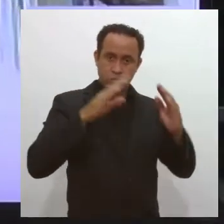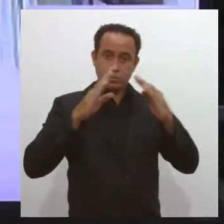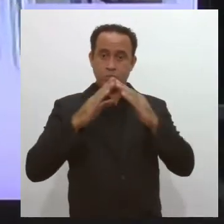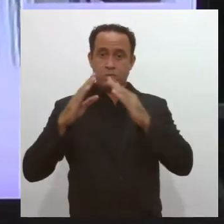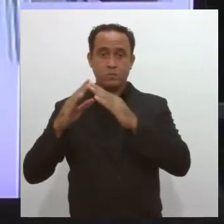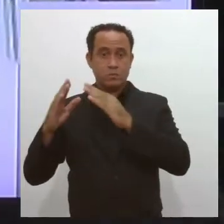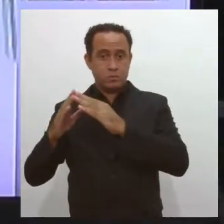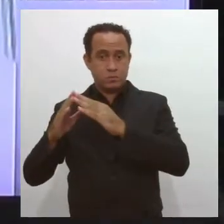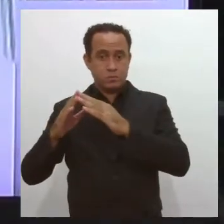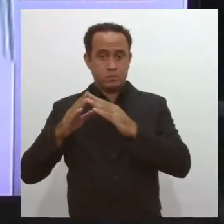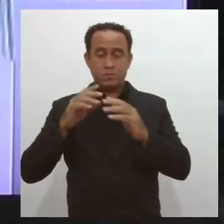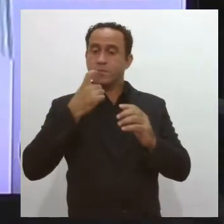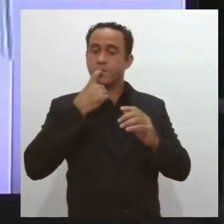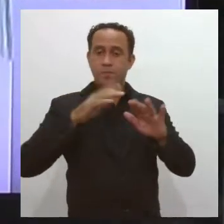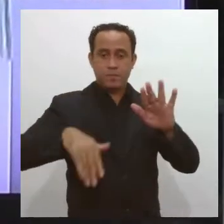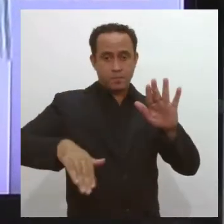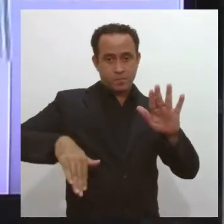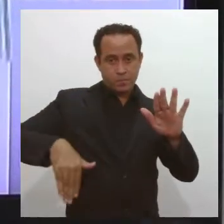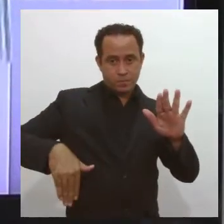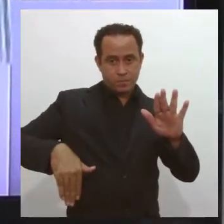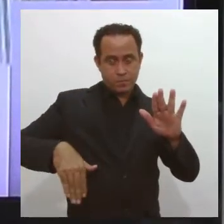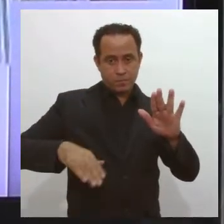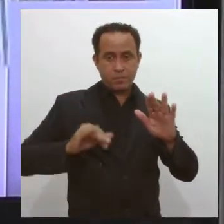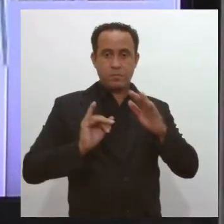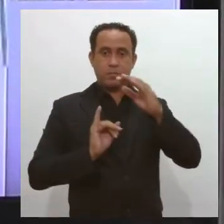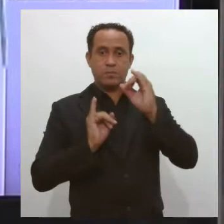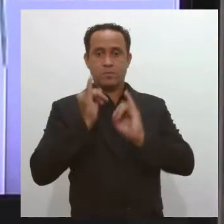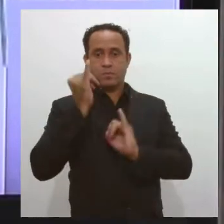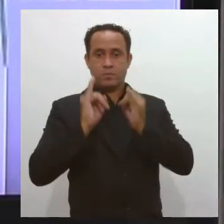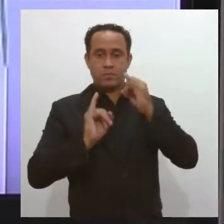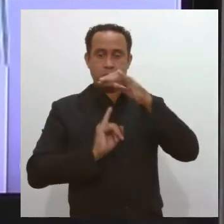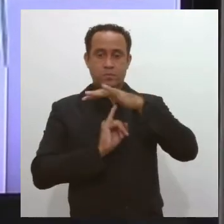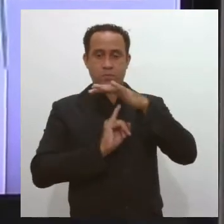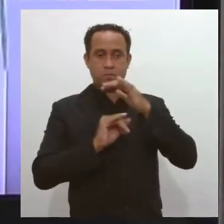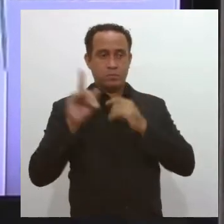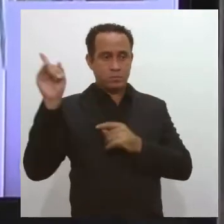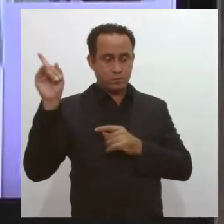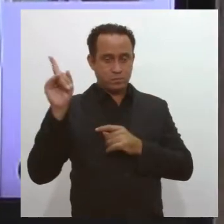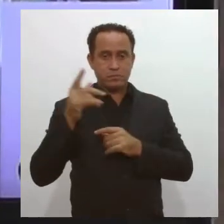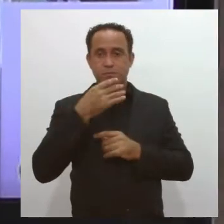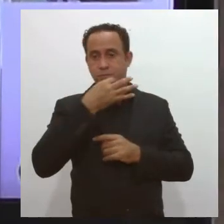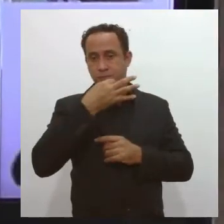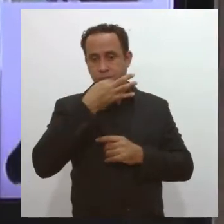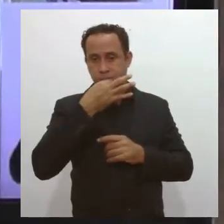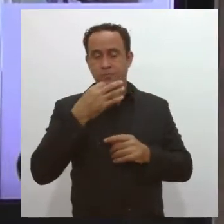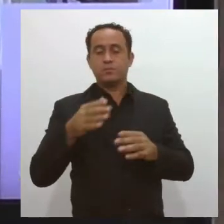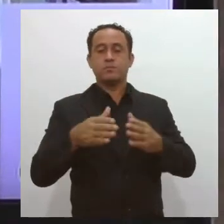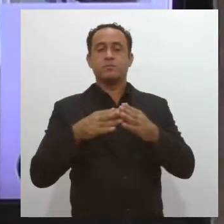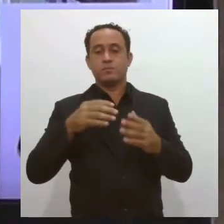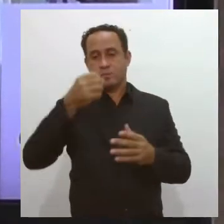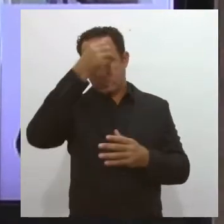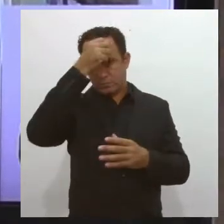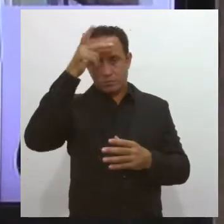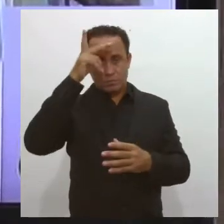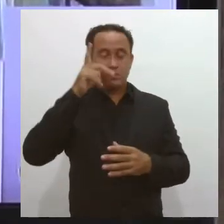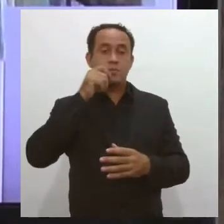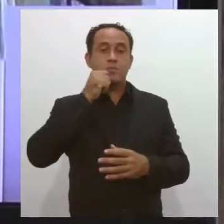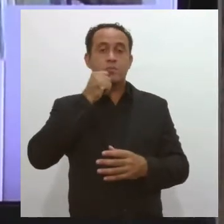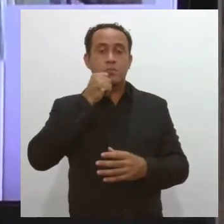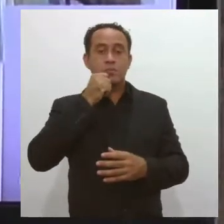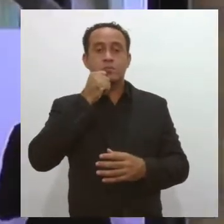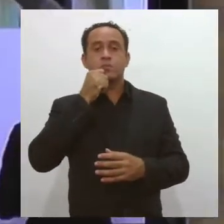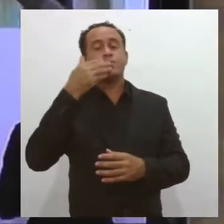ocupação Prainha, localizada no bairro industrial. Além disso, Irã Barbosa sugeriu ao prefeito de Aracaju, Edivaldo Nogueira,